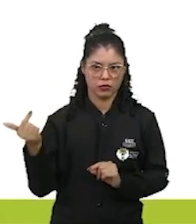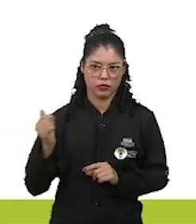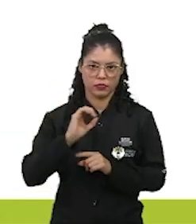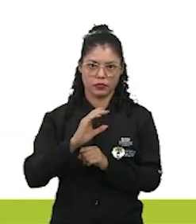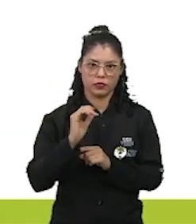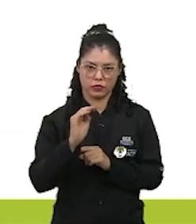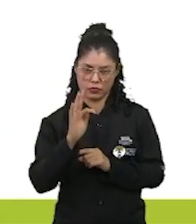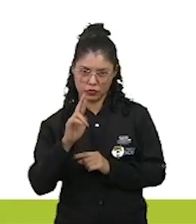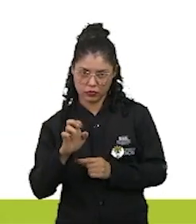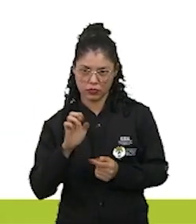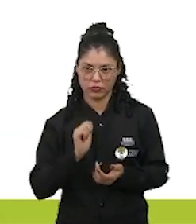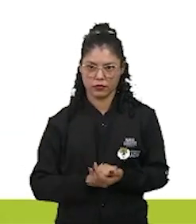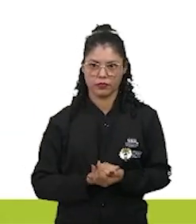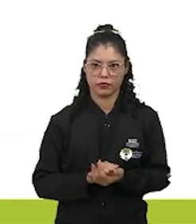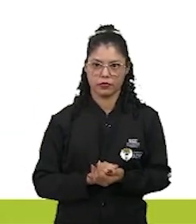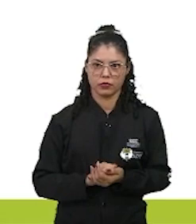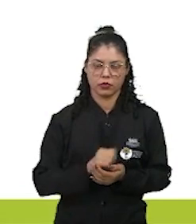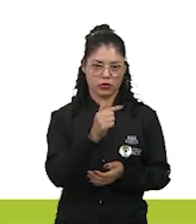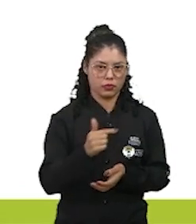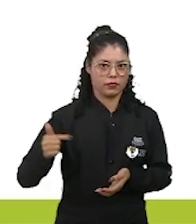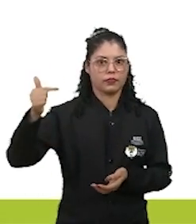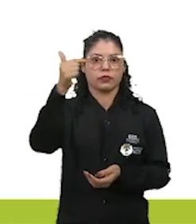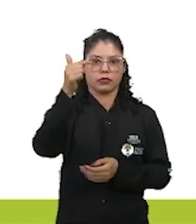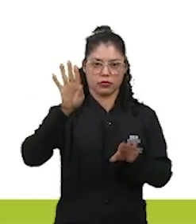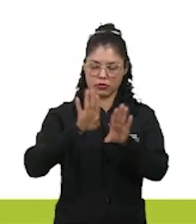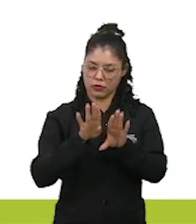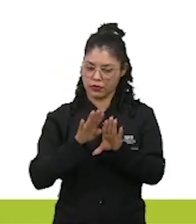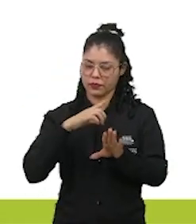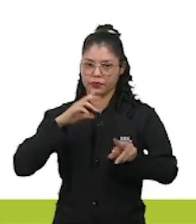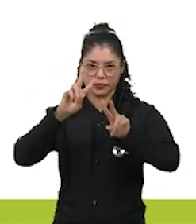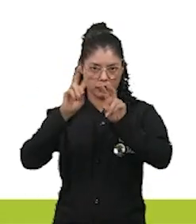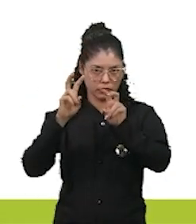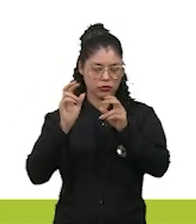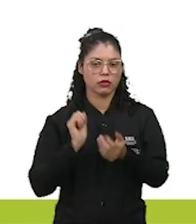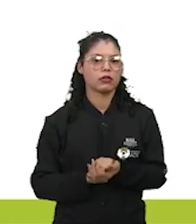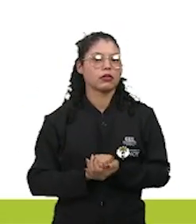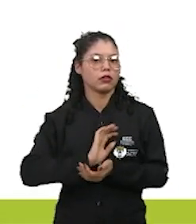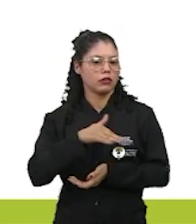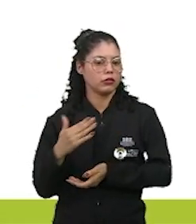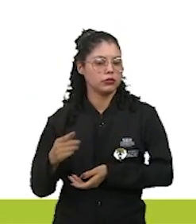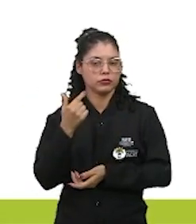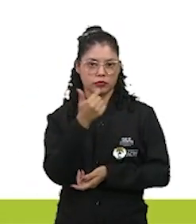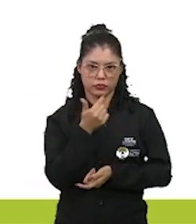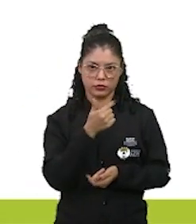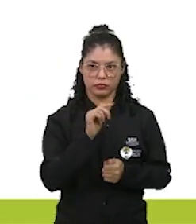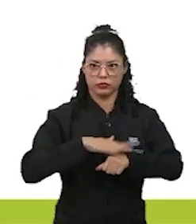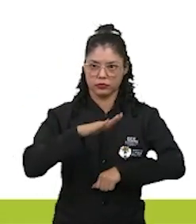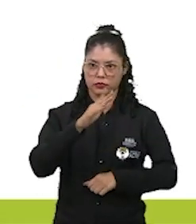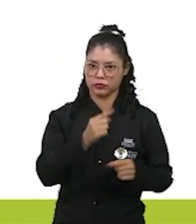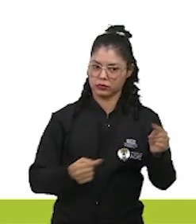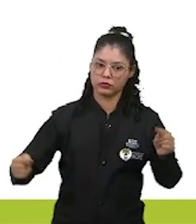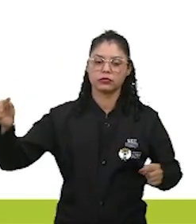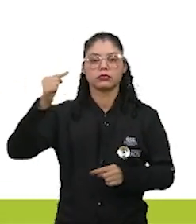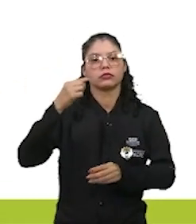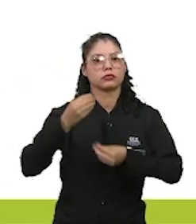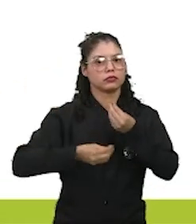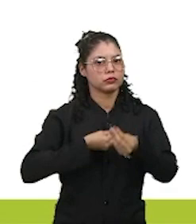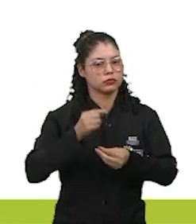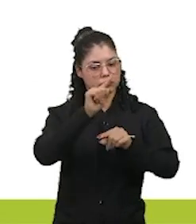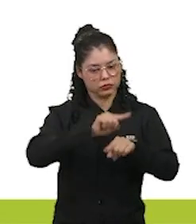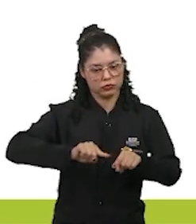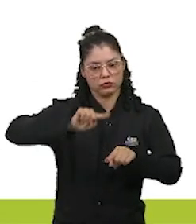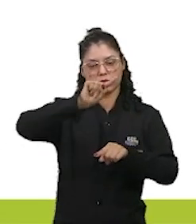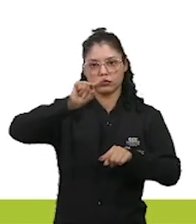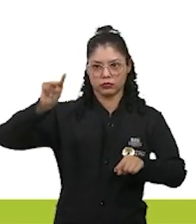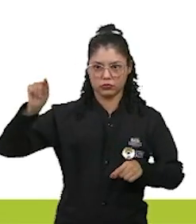cateto ao quadrado. Então tem um teorema, tá, gente? Quando você manda esse 2 aqui, ó, para o outro lado, ele vai como raiz quadrada,